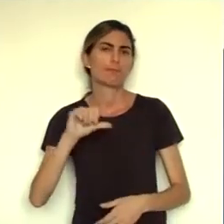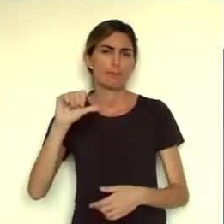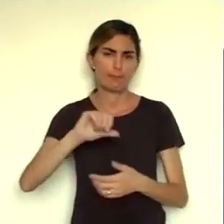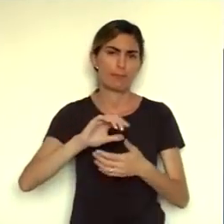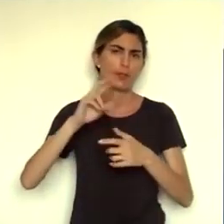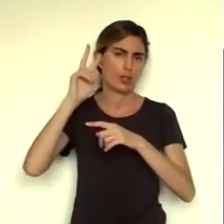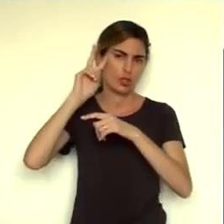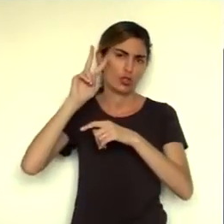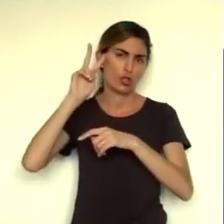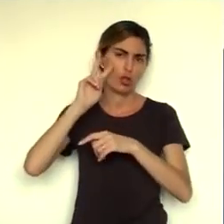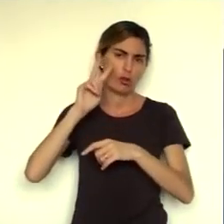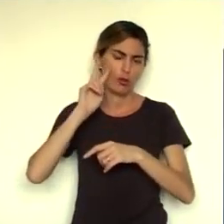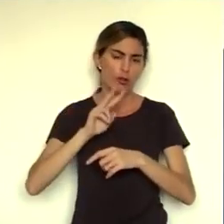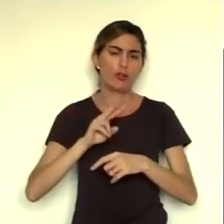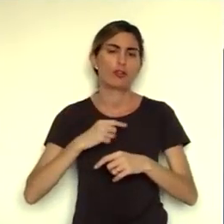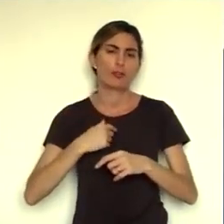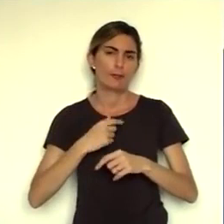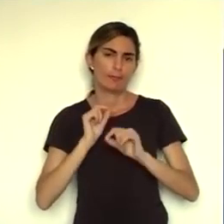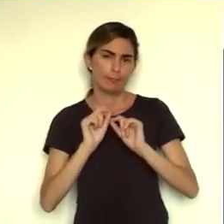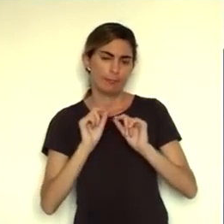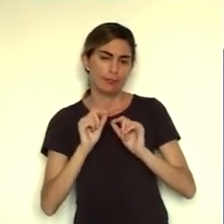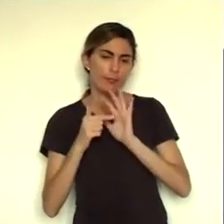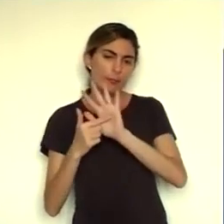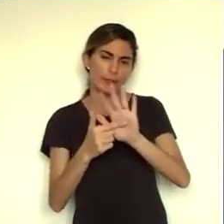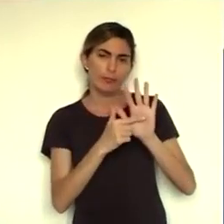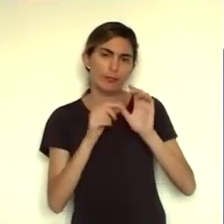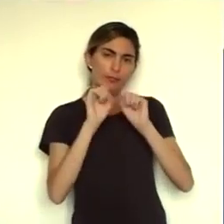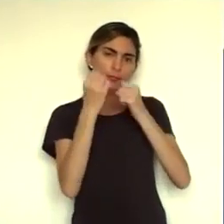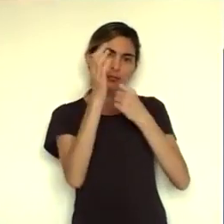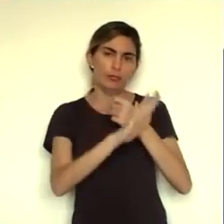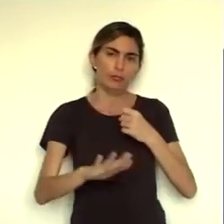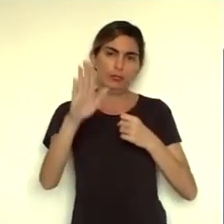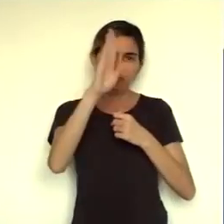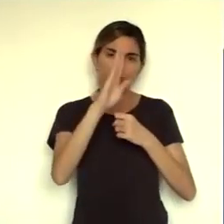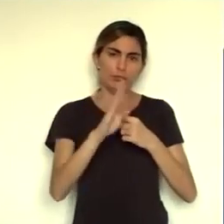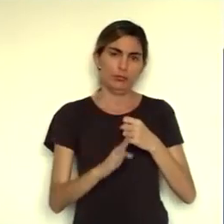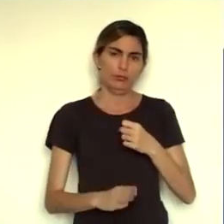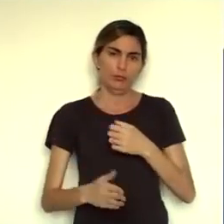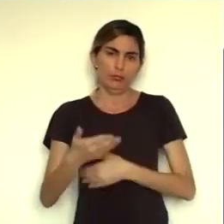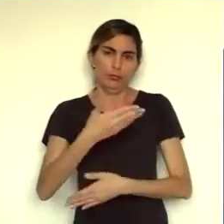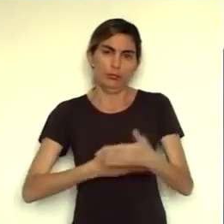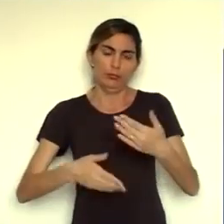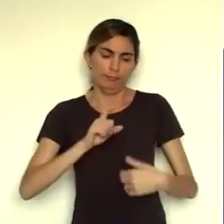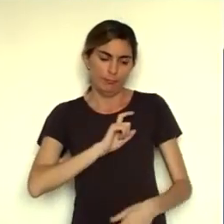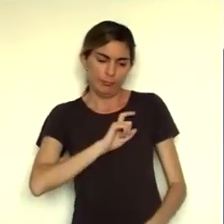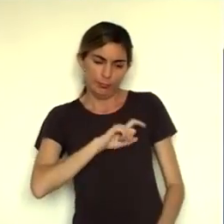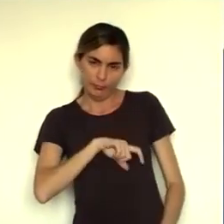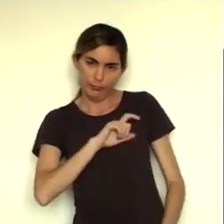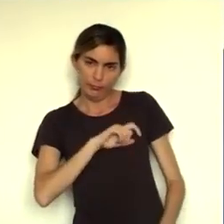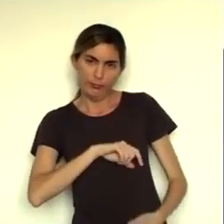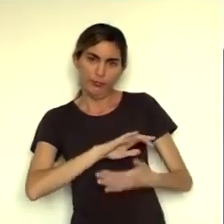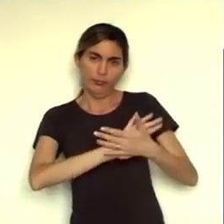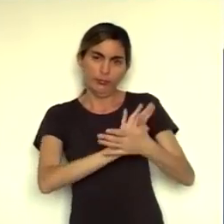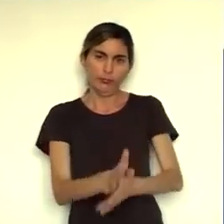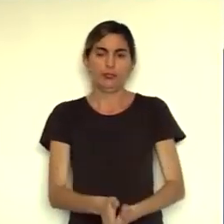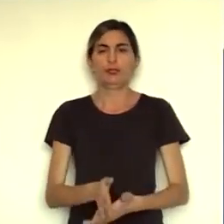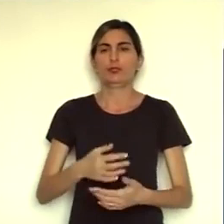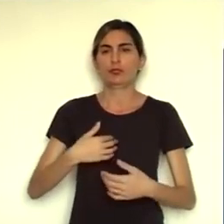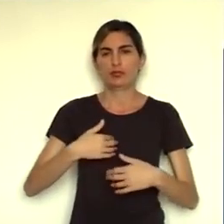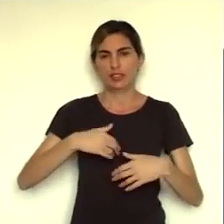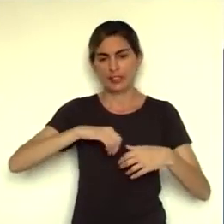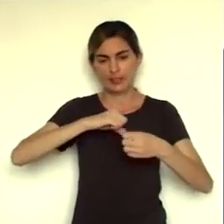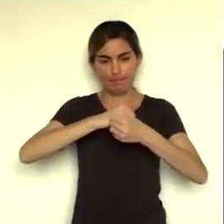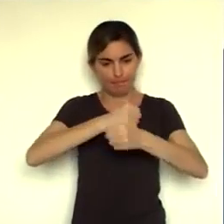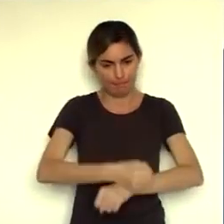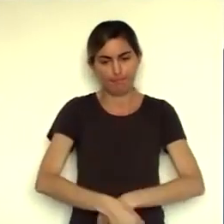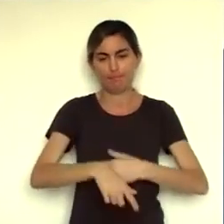uma relação histórica que se configurou a sociedade brasileira, uma relação de perversidade, uma relação